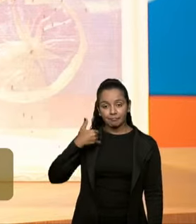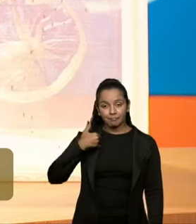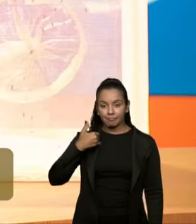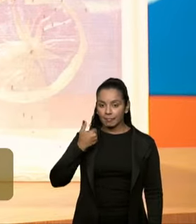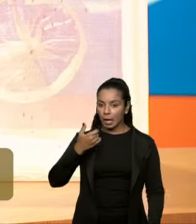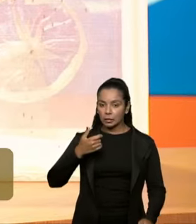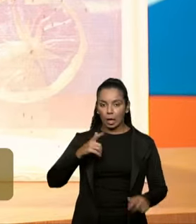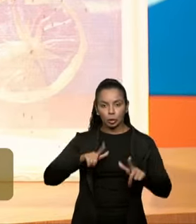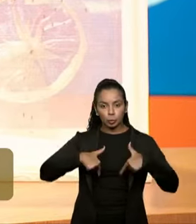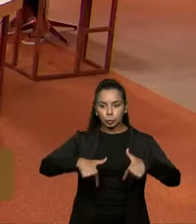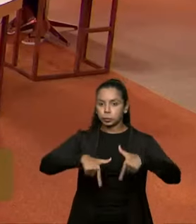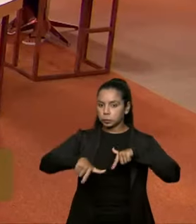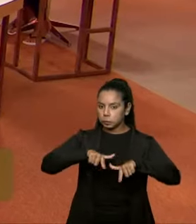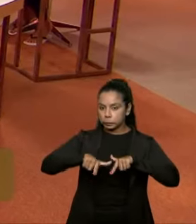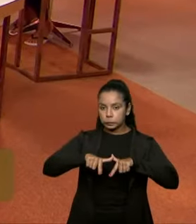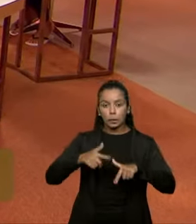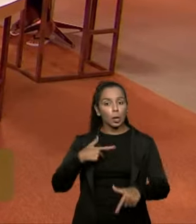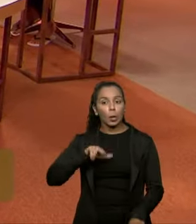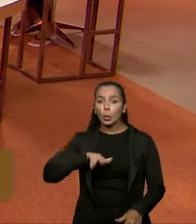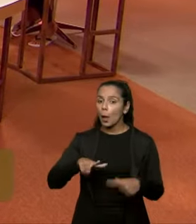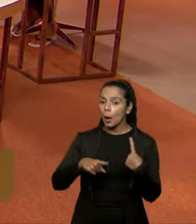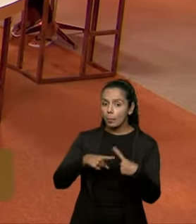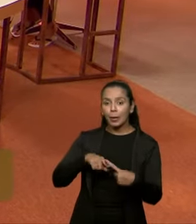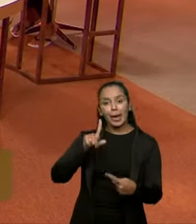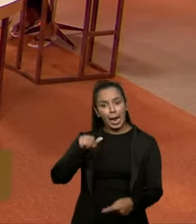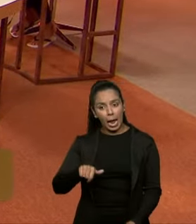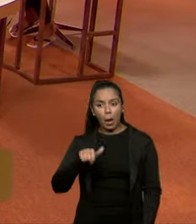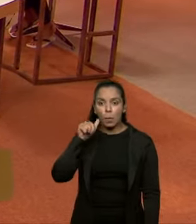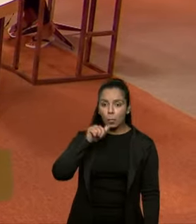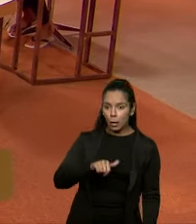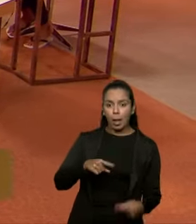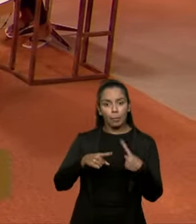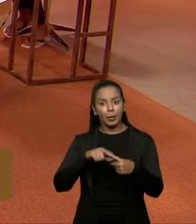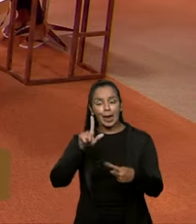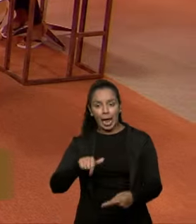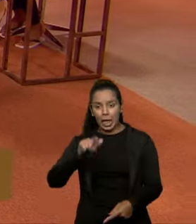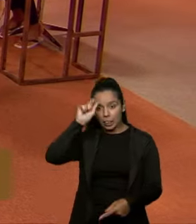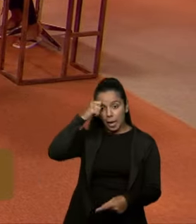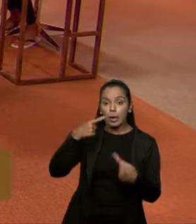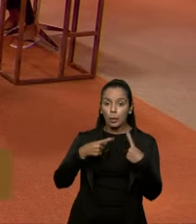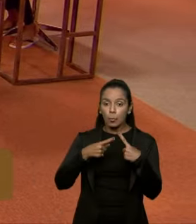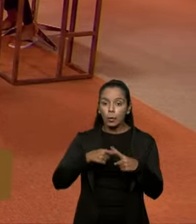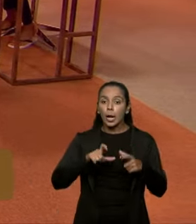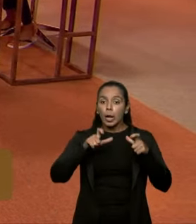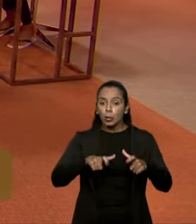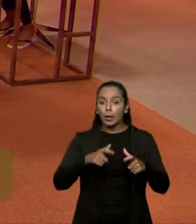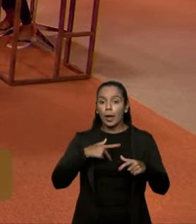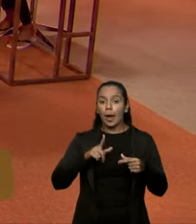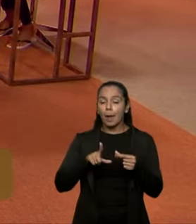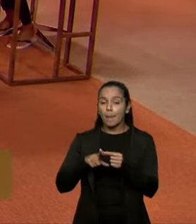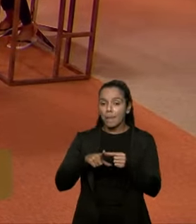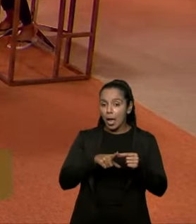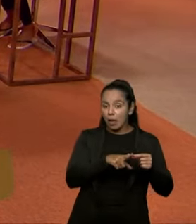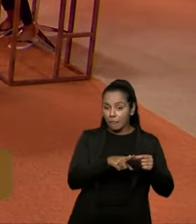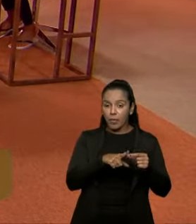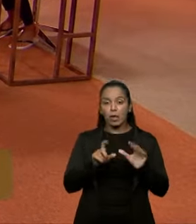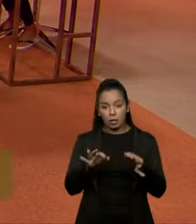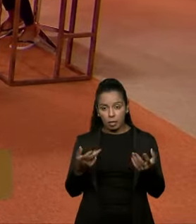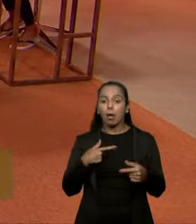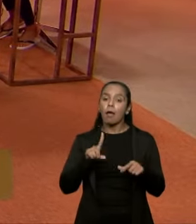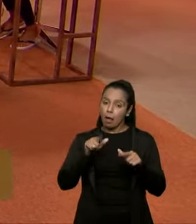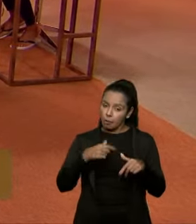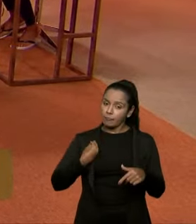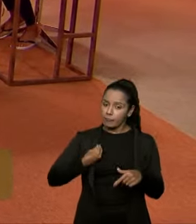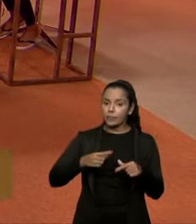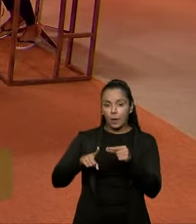Não é porque elas são mulheres nem porque elas são negras, é porque elas vivem na periferia. Então, assim, isso mas é porque vive na periferia. É porque